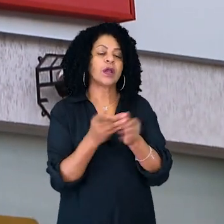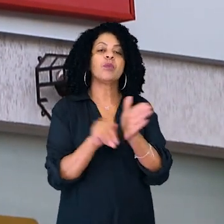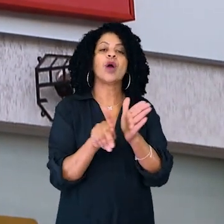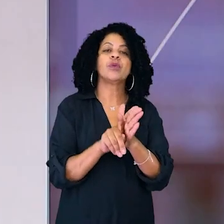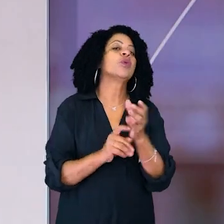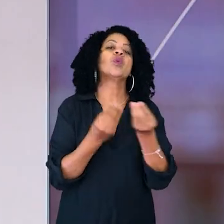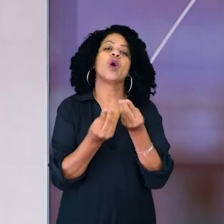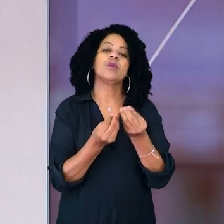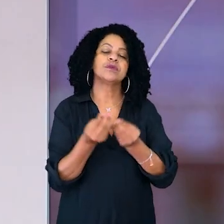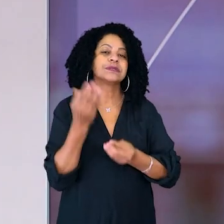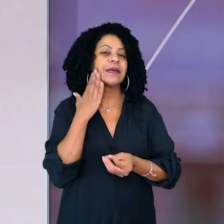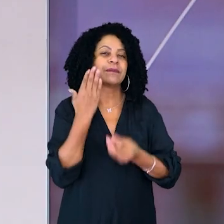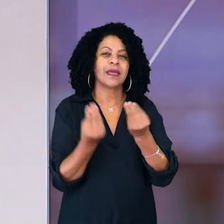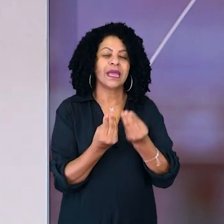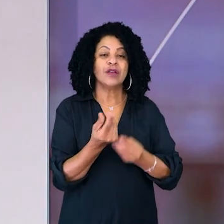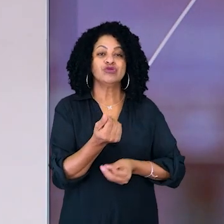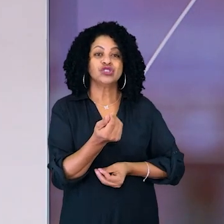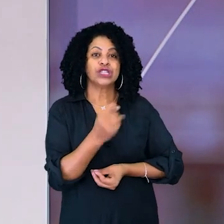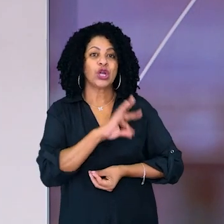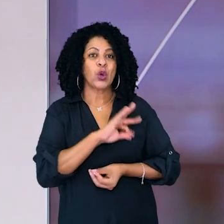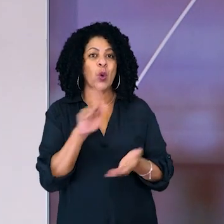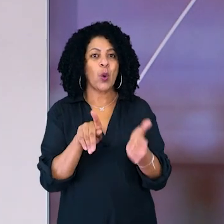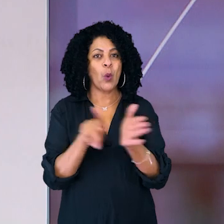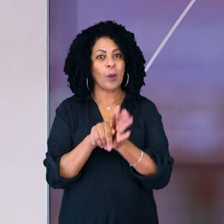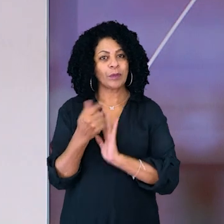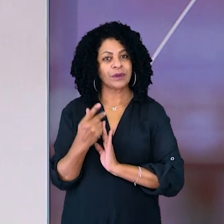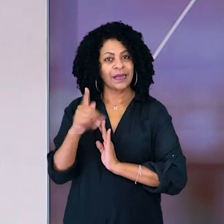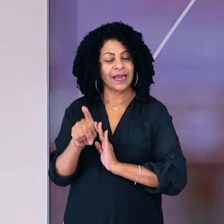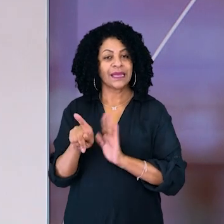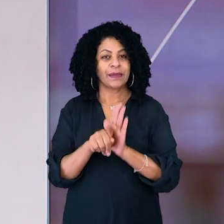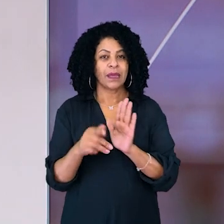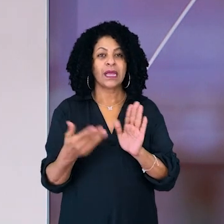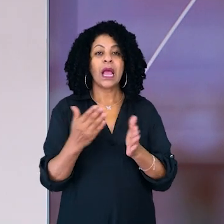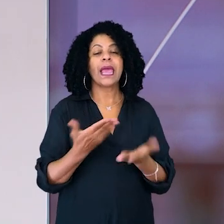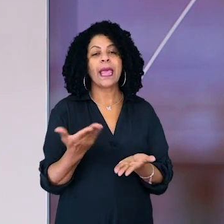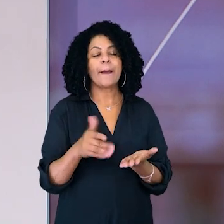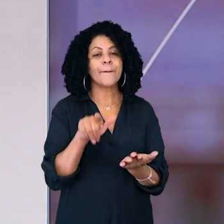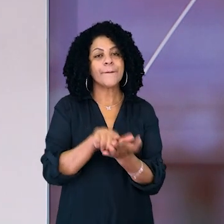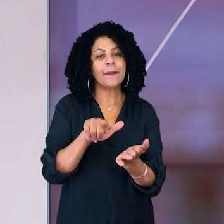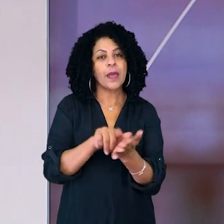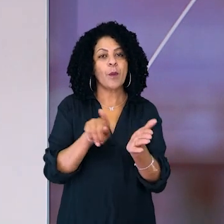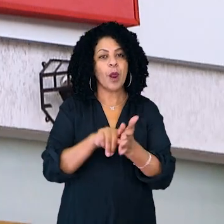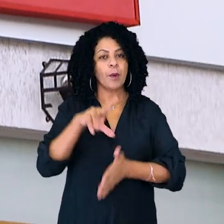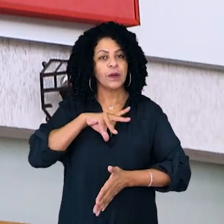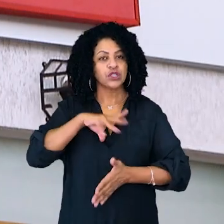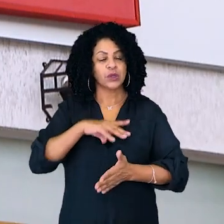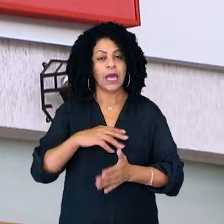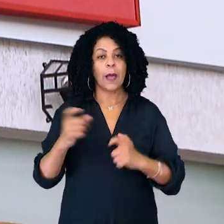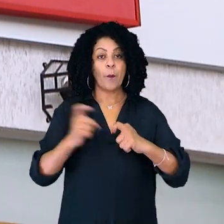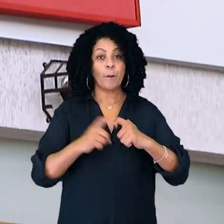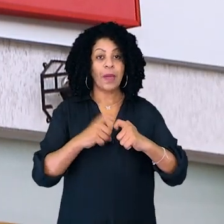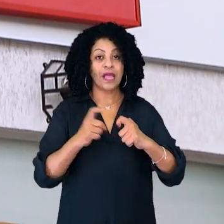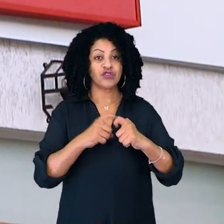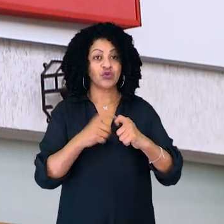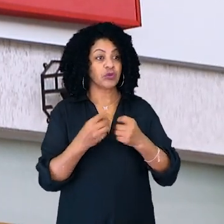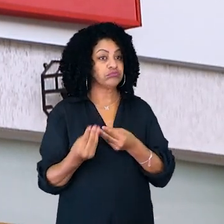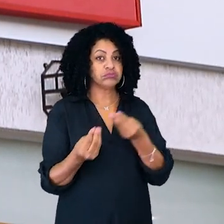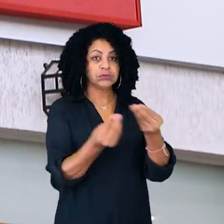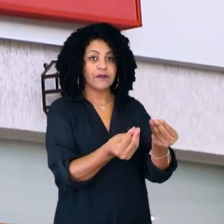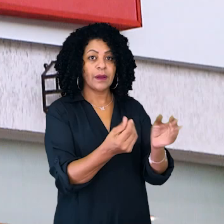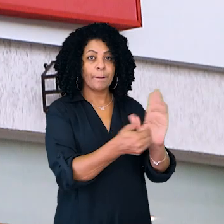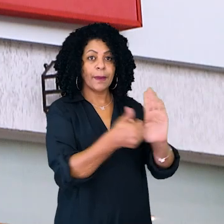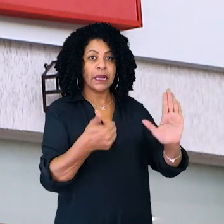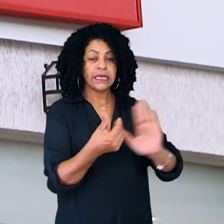Justiça Comum para restabelecer o benefício e apresentou atestado de médico particular que recomendava